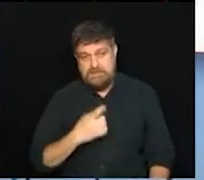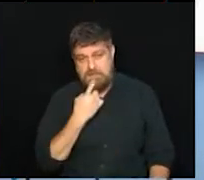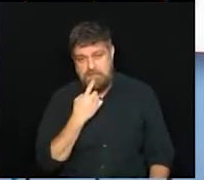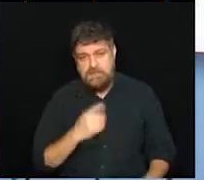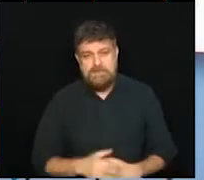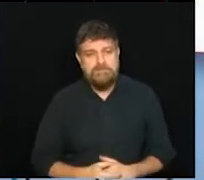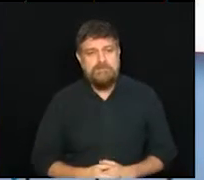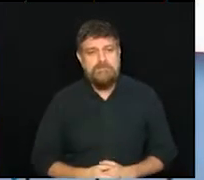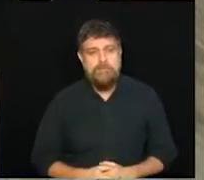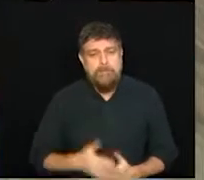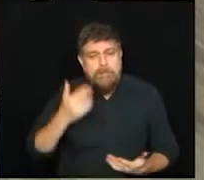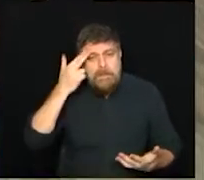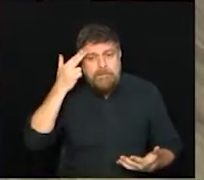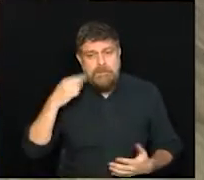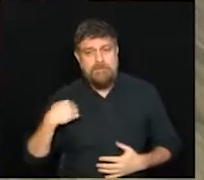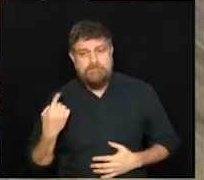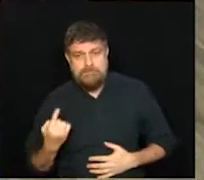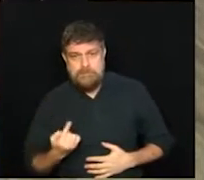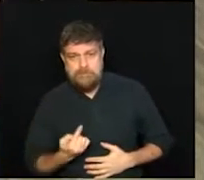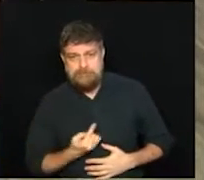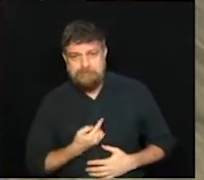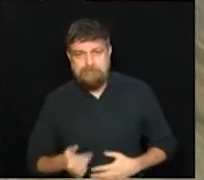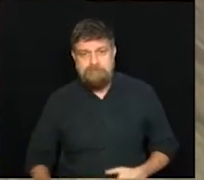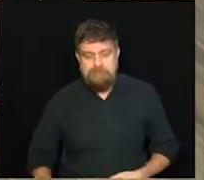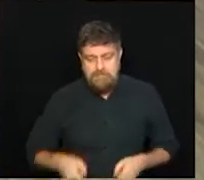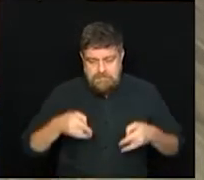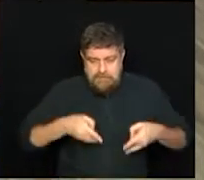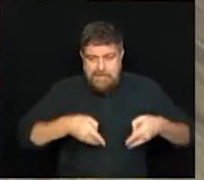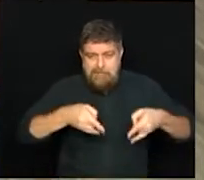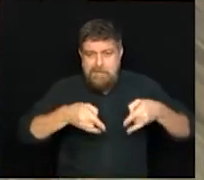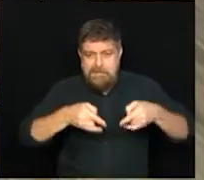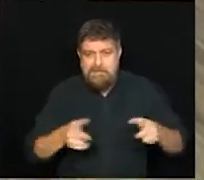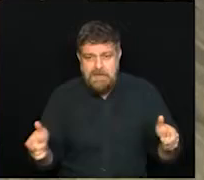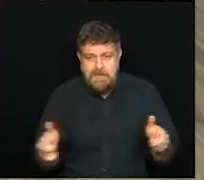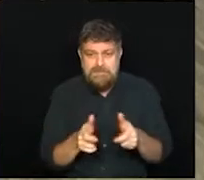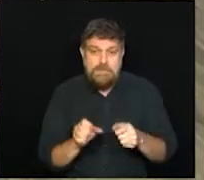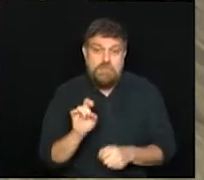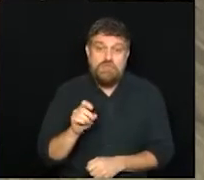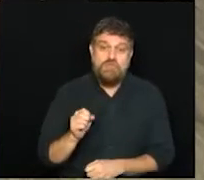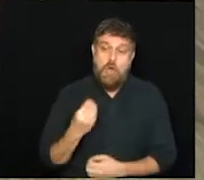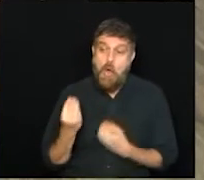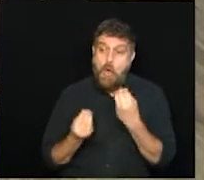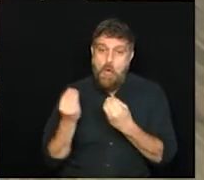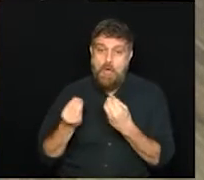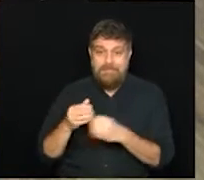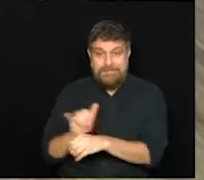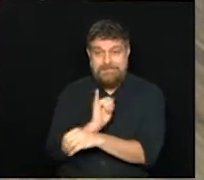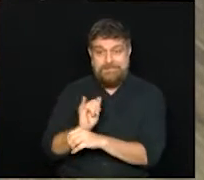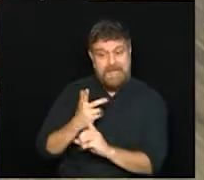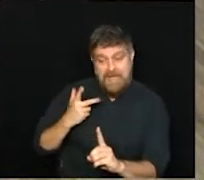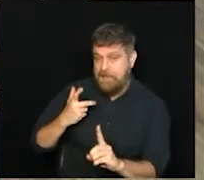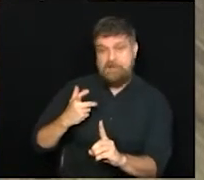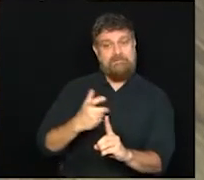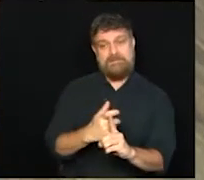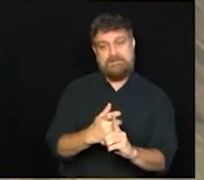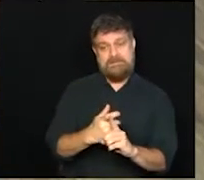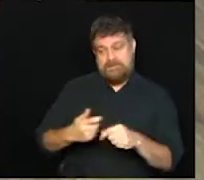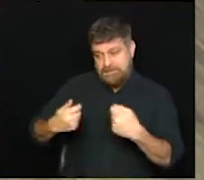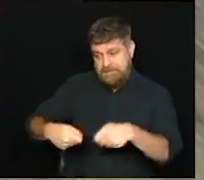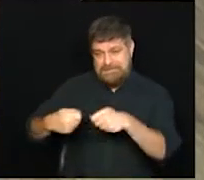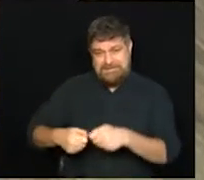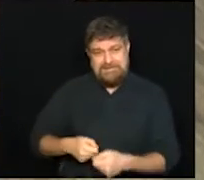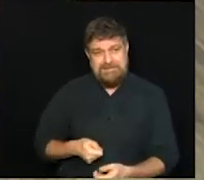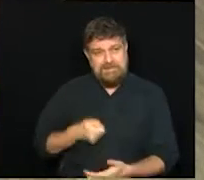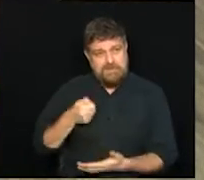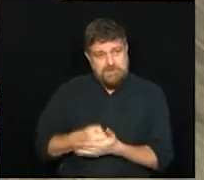gente poder minimizar aí essa ocupação, apenas a vacinação resolve, né? Exatamente. A gente reforça aqui